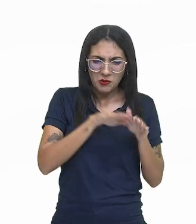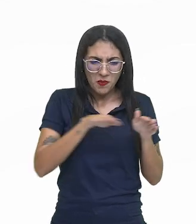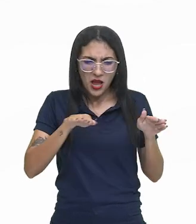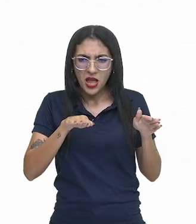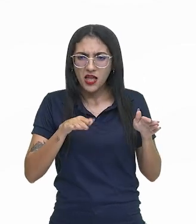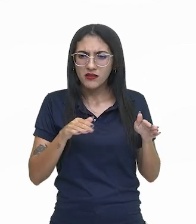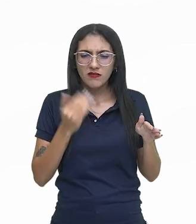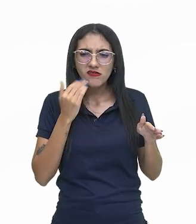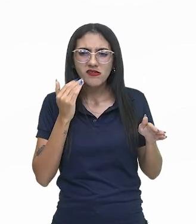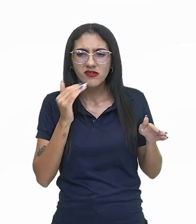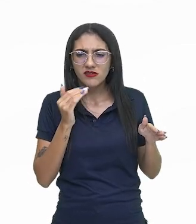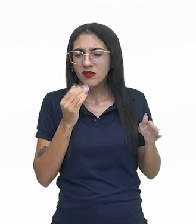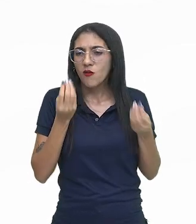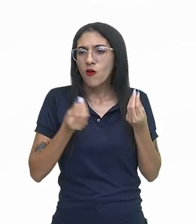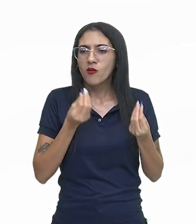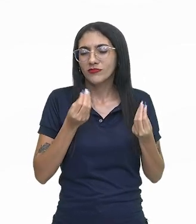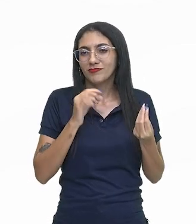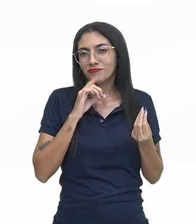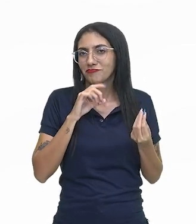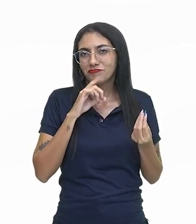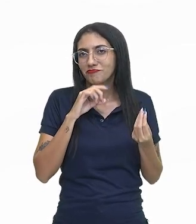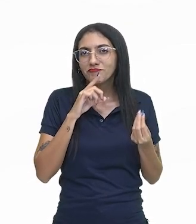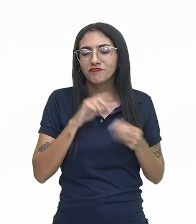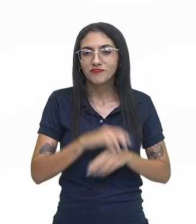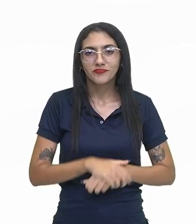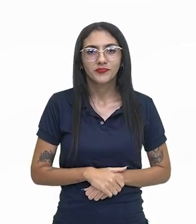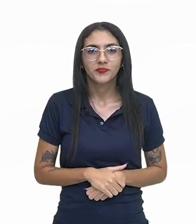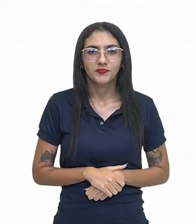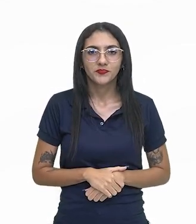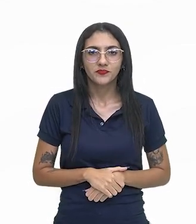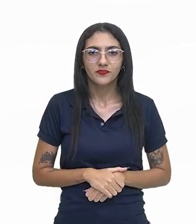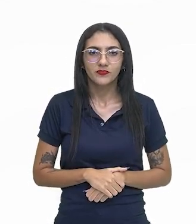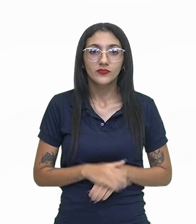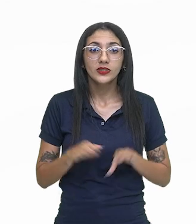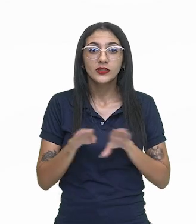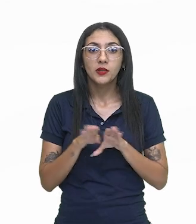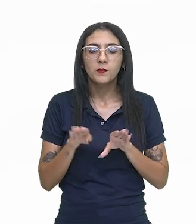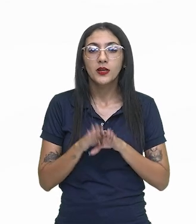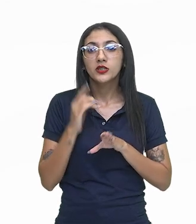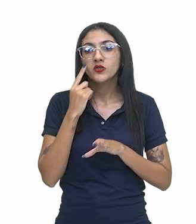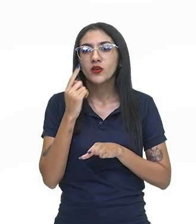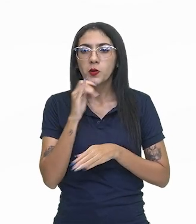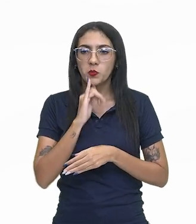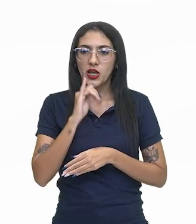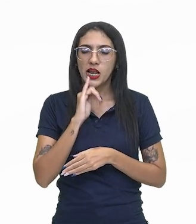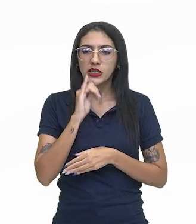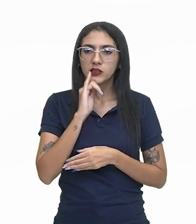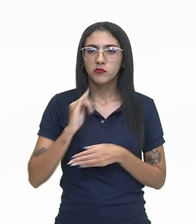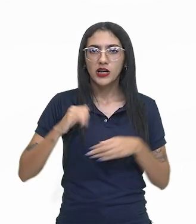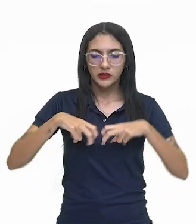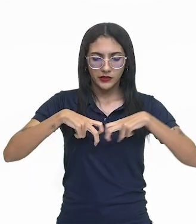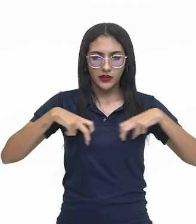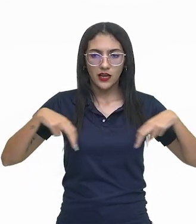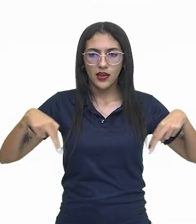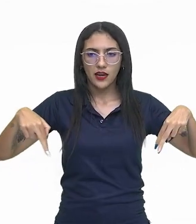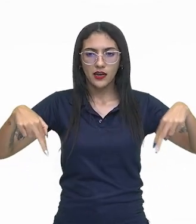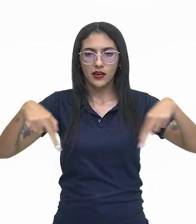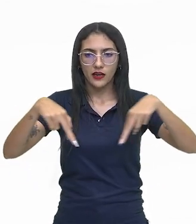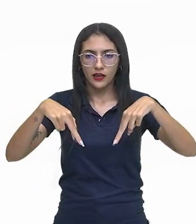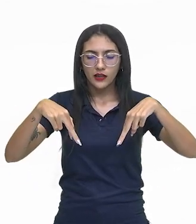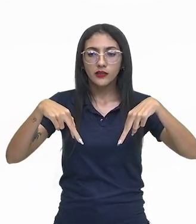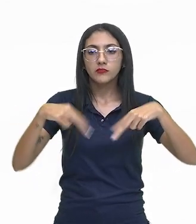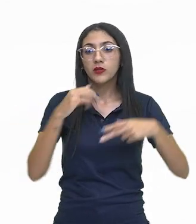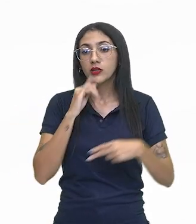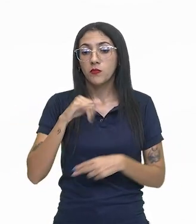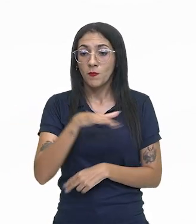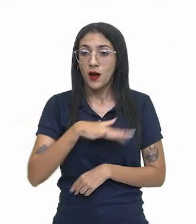arquitetura hostil. Outra coisa que é muito comum, que a gente vai ver na próxima tela, são as cercas em torno de praças. Como a gente sabe, uma